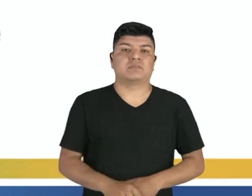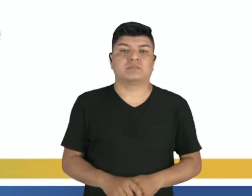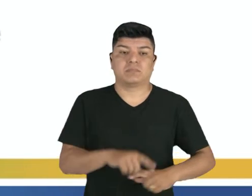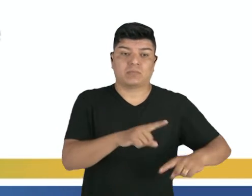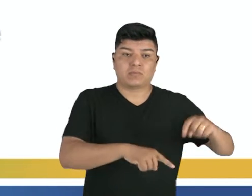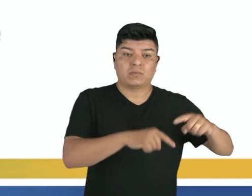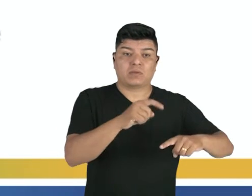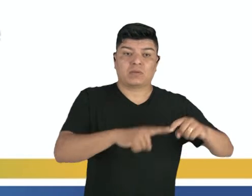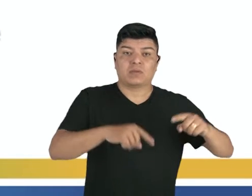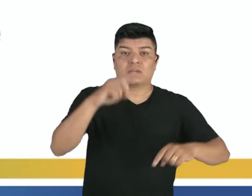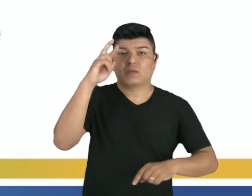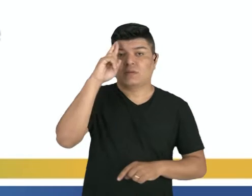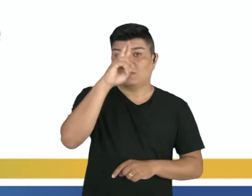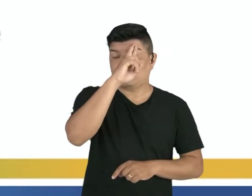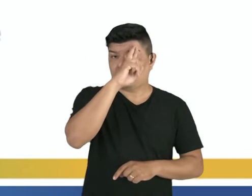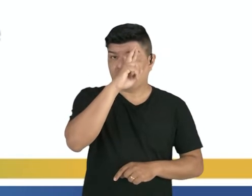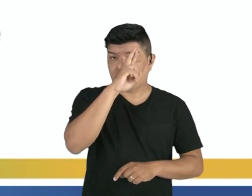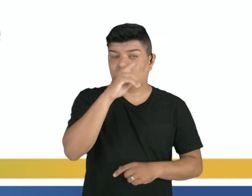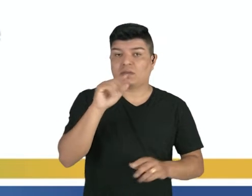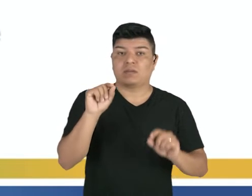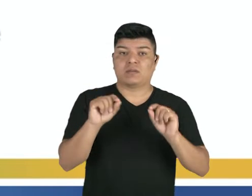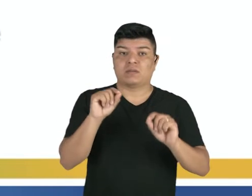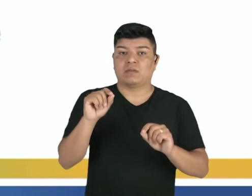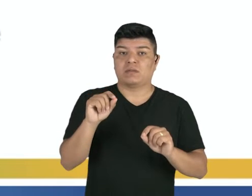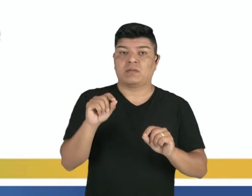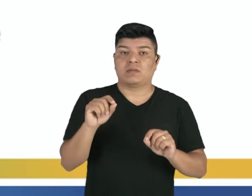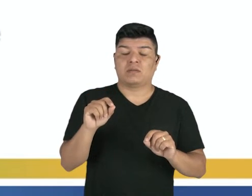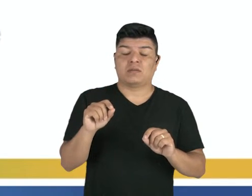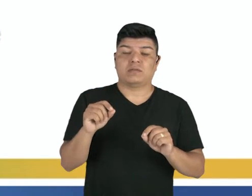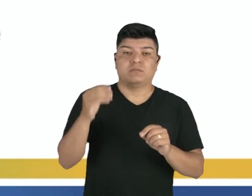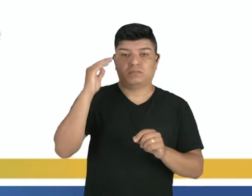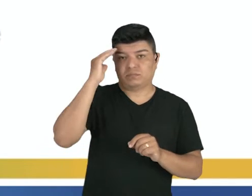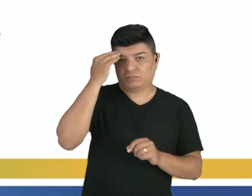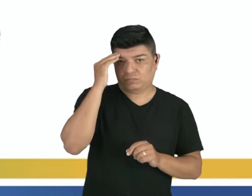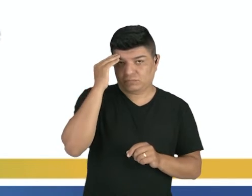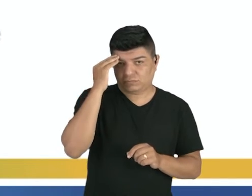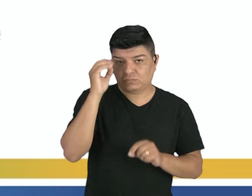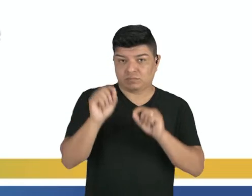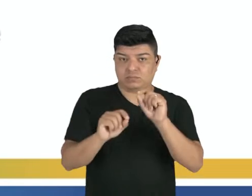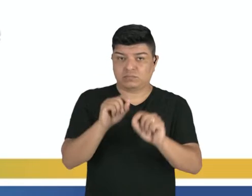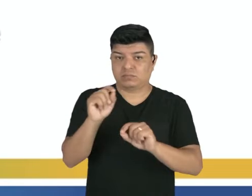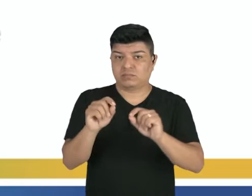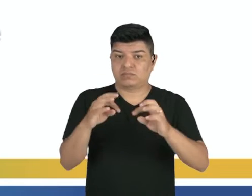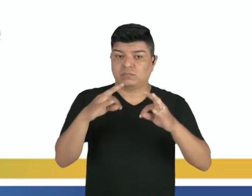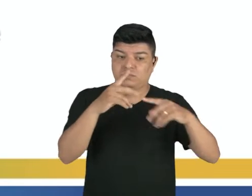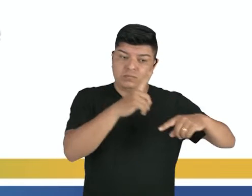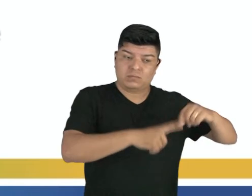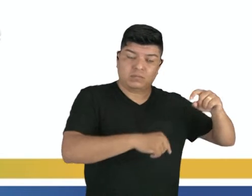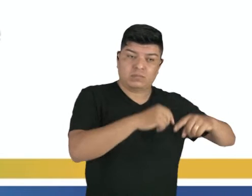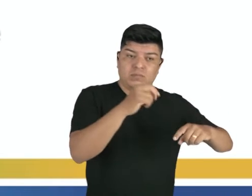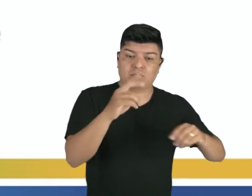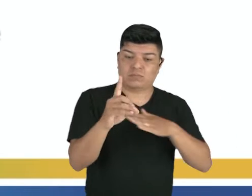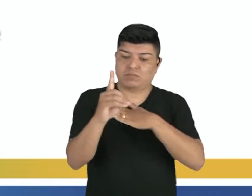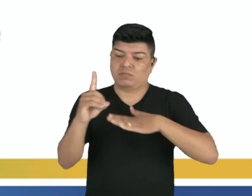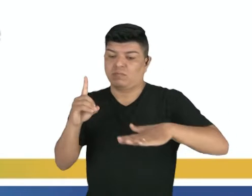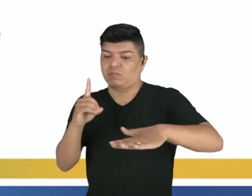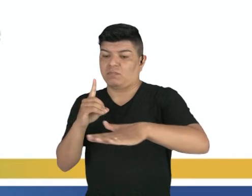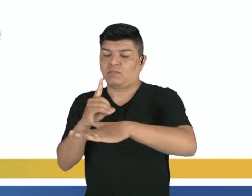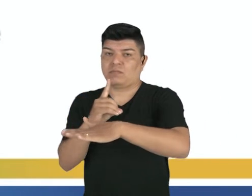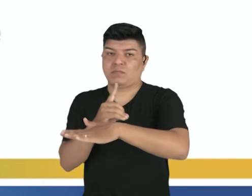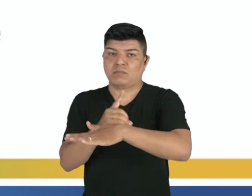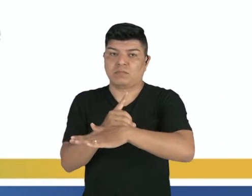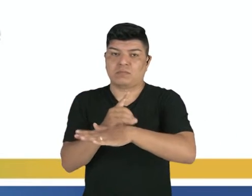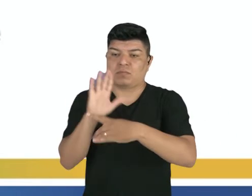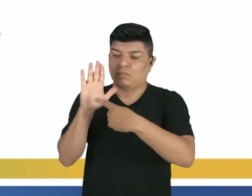Esse materialismo histórico, ele acaba correspondendo às condições materiais em que a sociedade